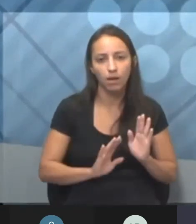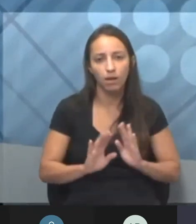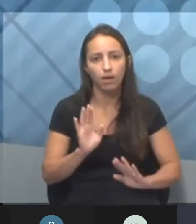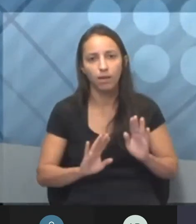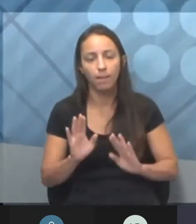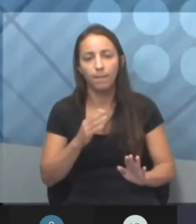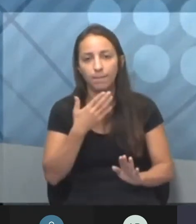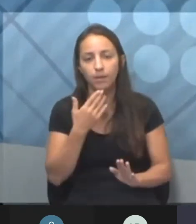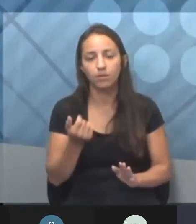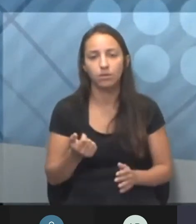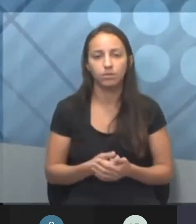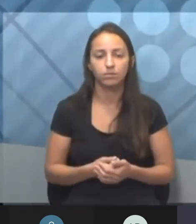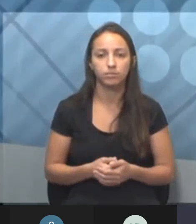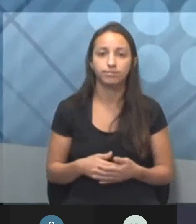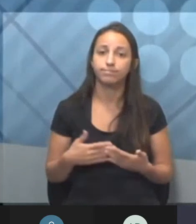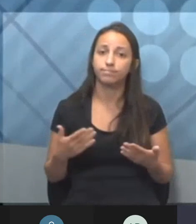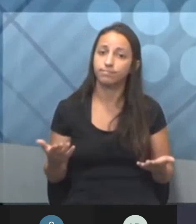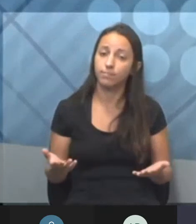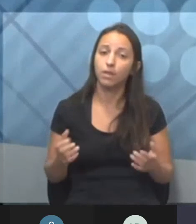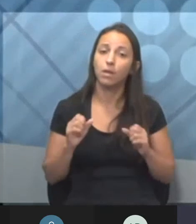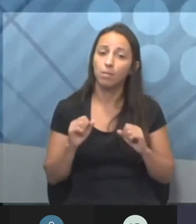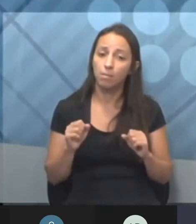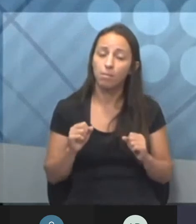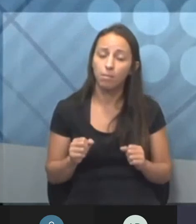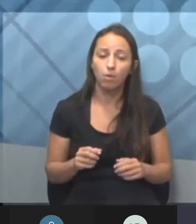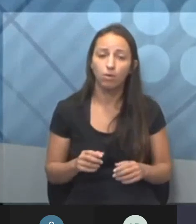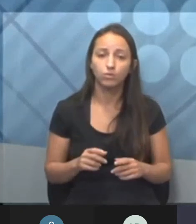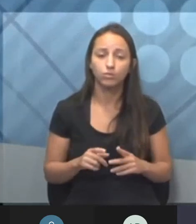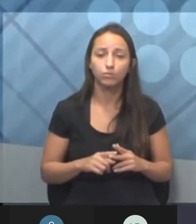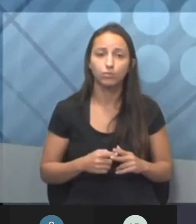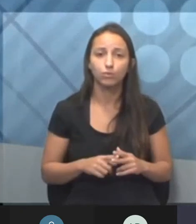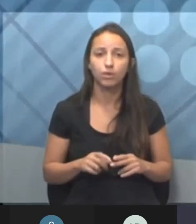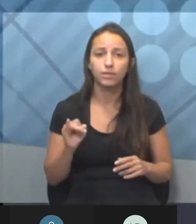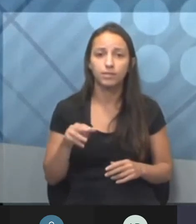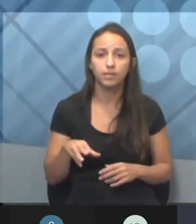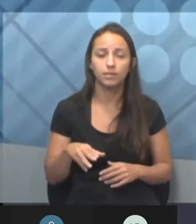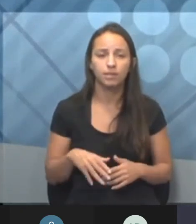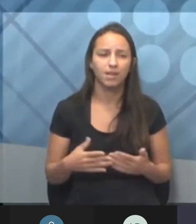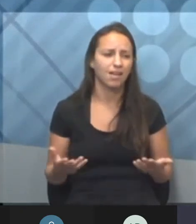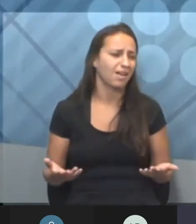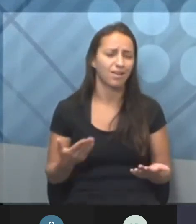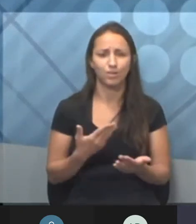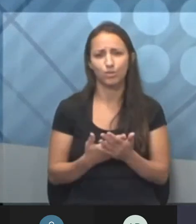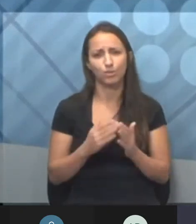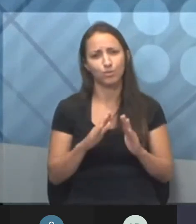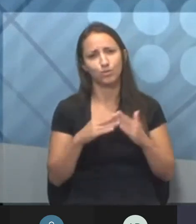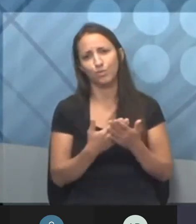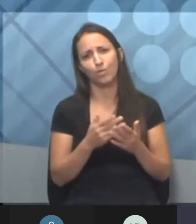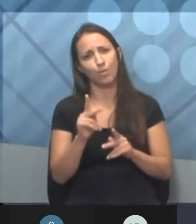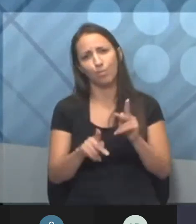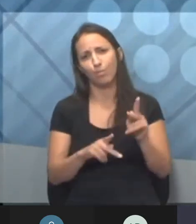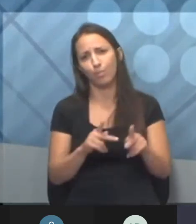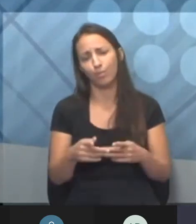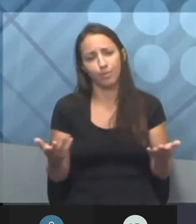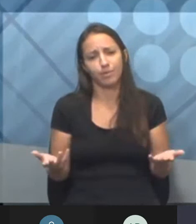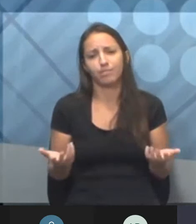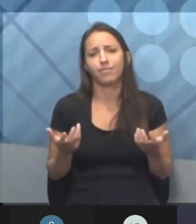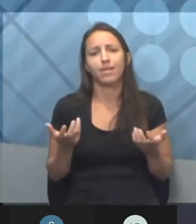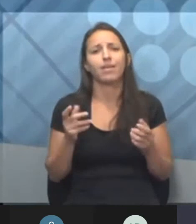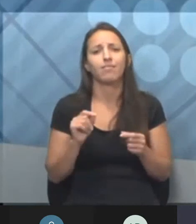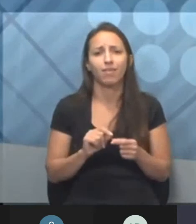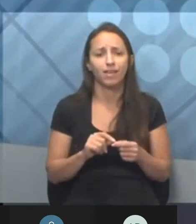está usufruindo, certo? Então, pode funcionar sim, por que não? Ah, mas escola pública, imagina que alguém vai querer fazer isso? Bom,